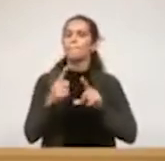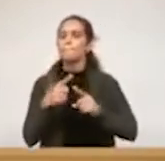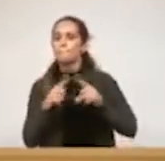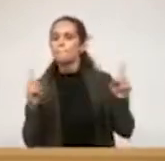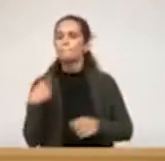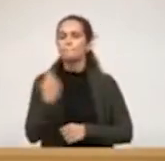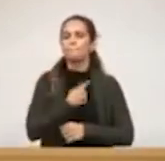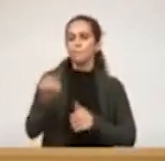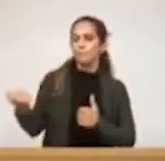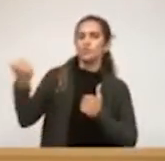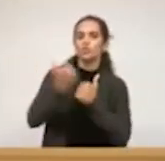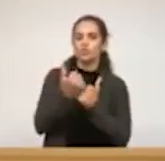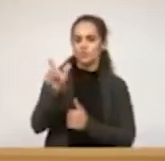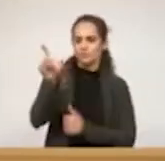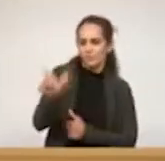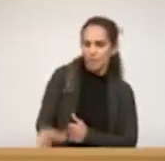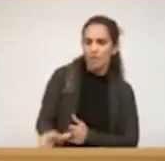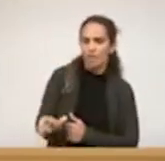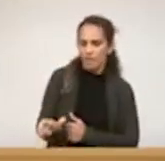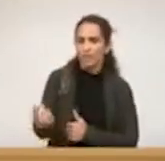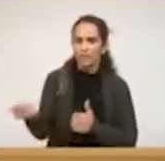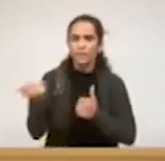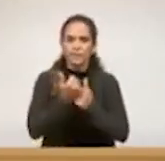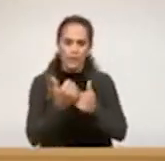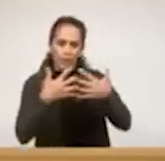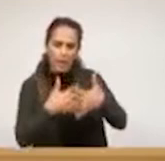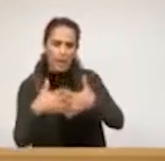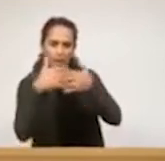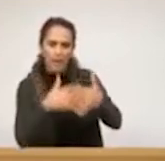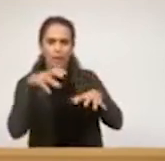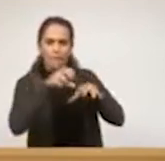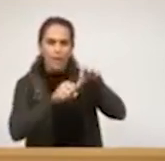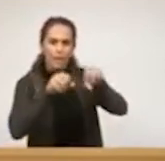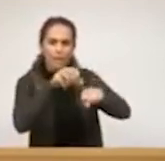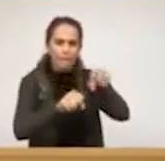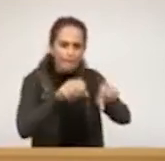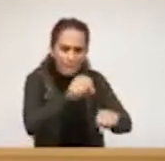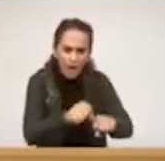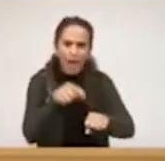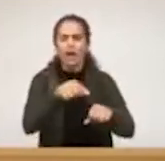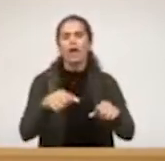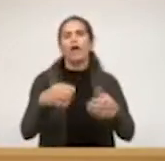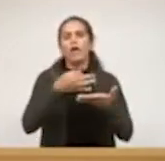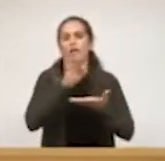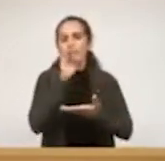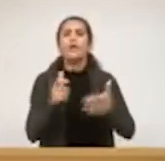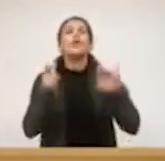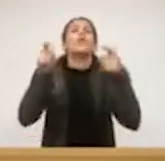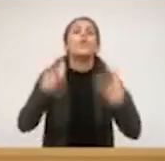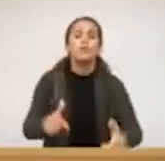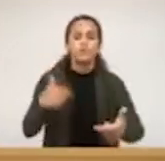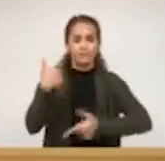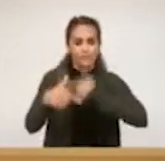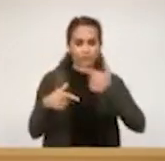substituir esse trabalhador pela máquina que faz a colheita de café e a minha pergunta é a onde irão trabalhar